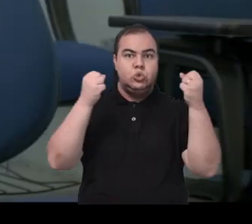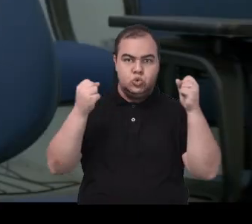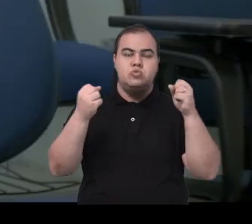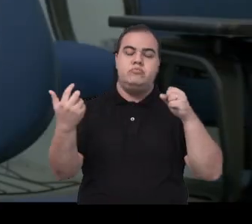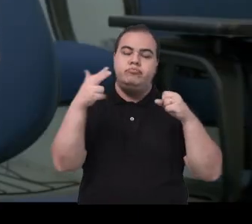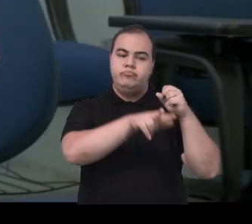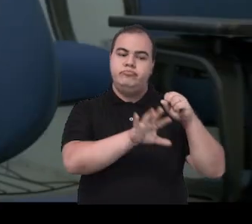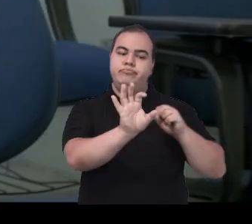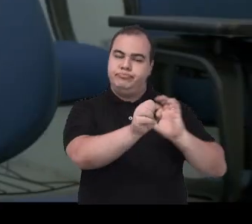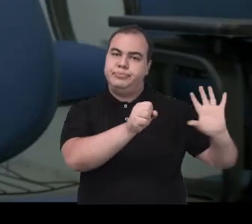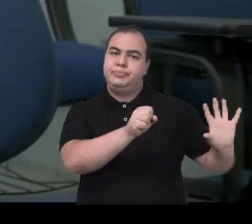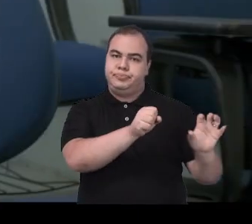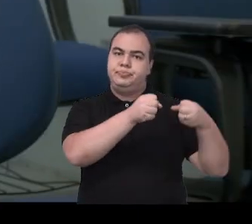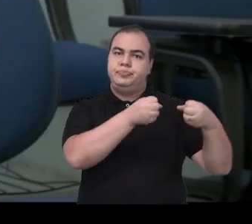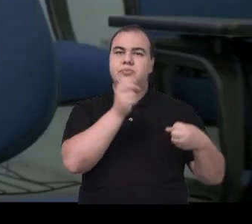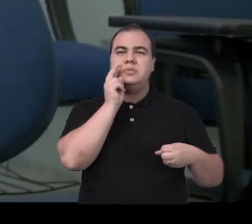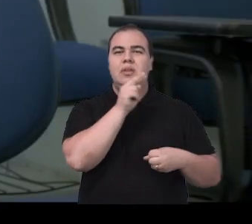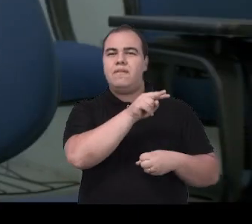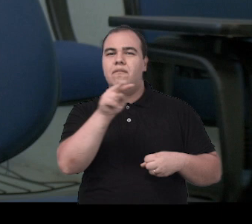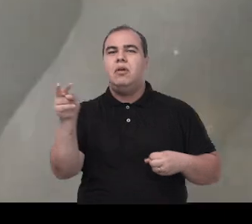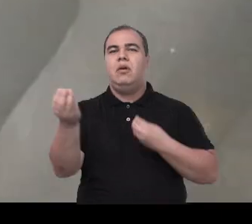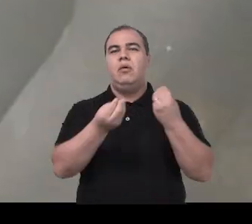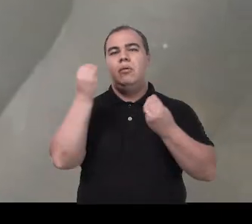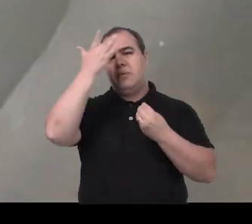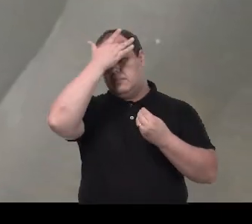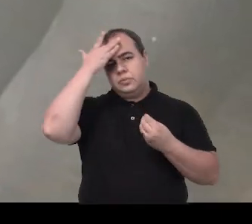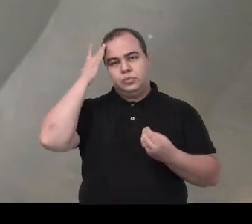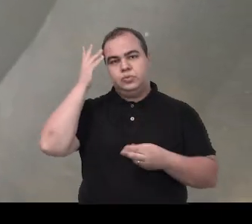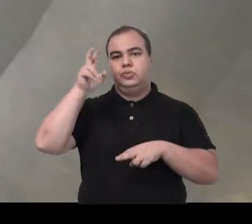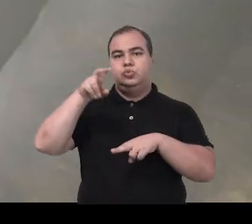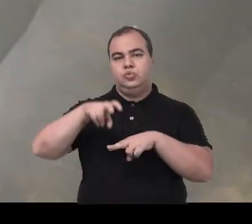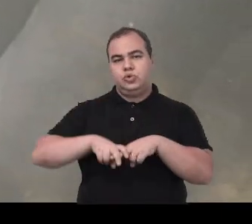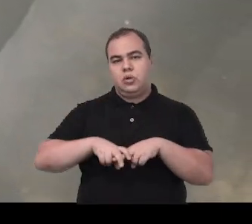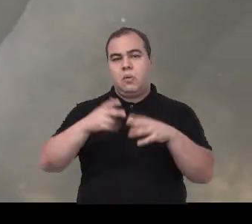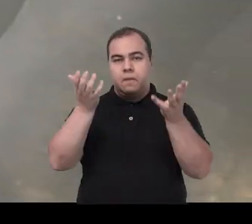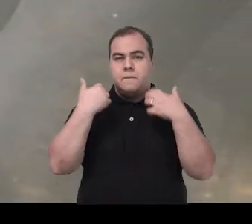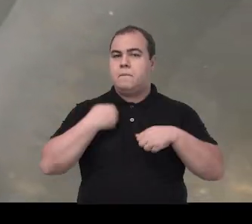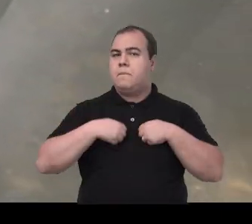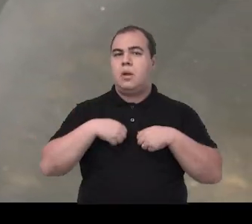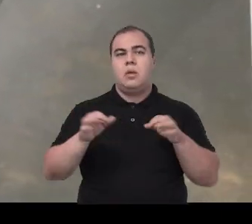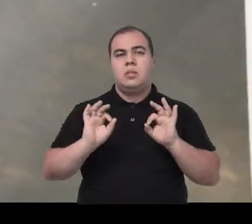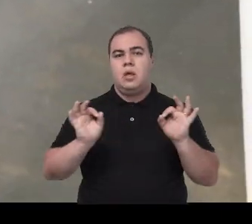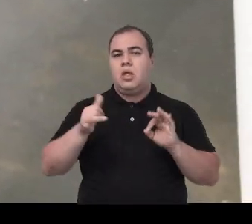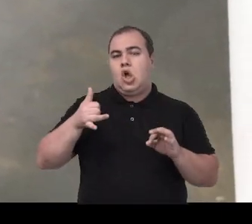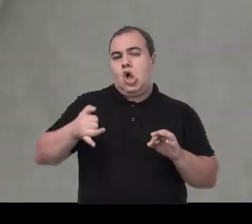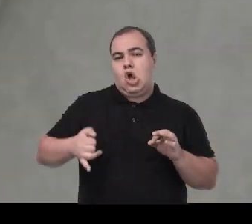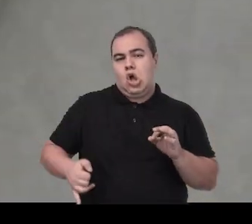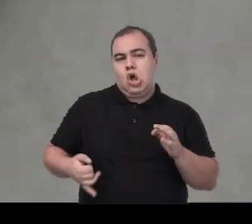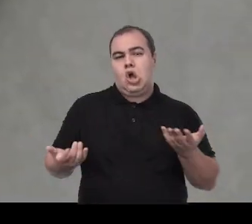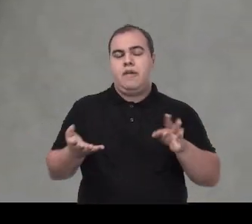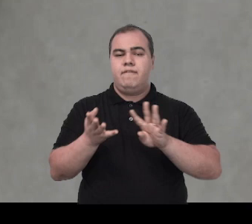alas das enfermarias, os pacientes, é aquela cena tradicional dos manicômios, né? Pacientes no chão, sem tomar banho,